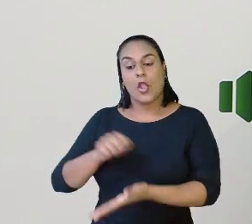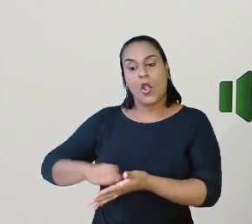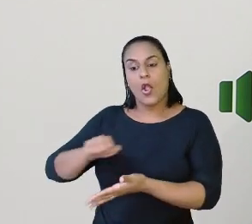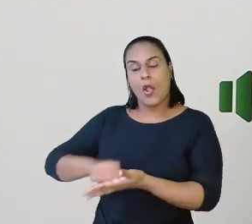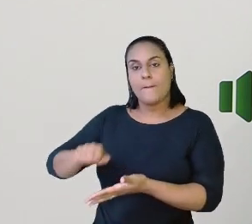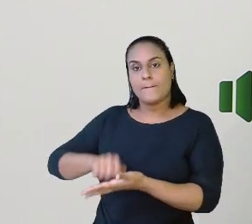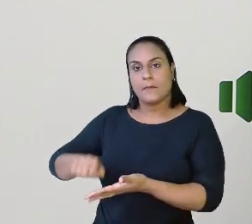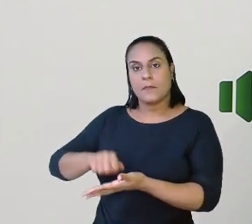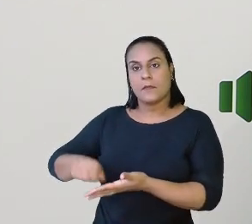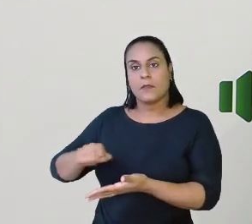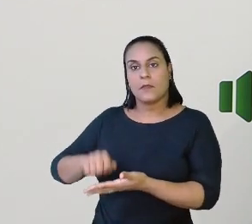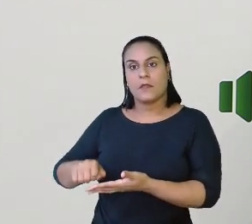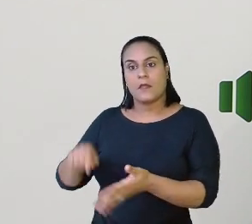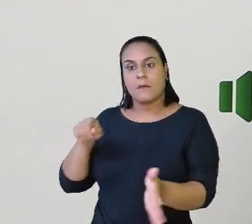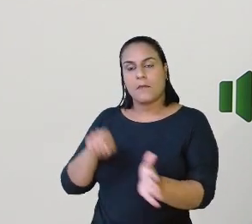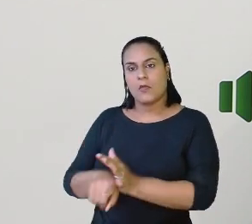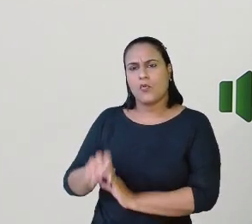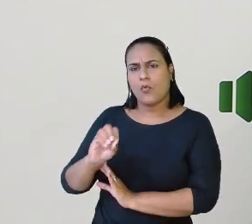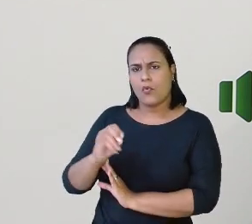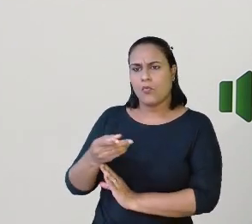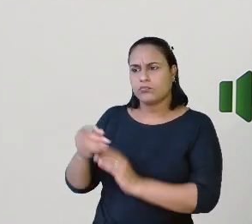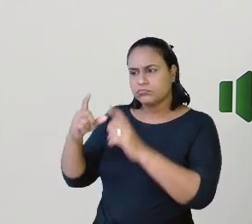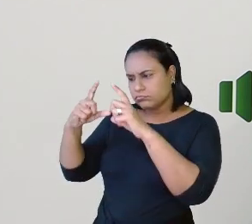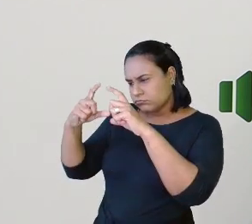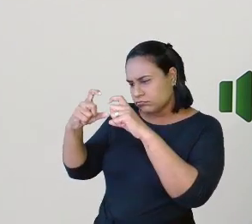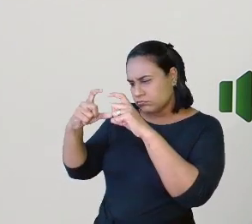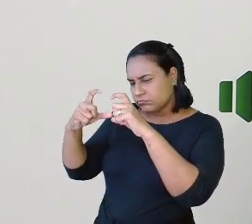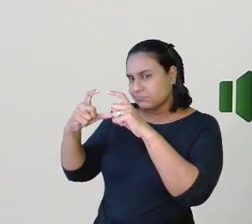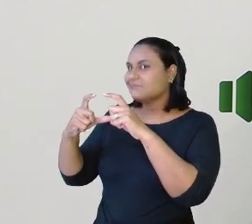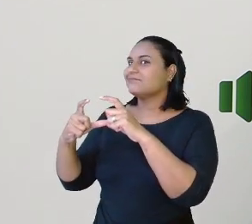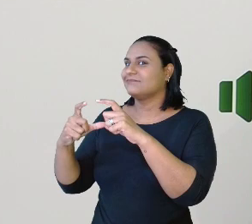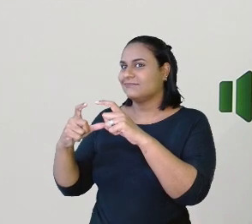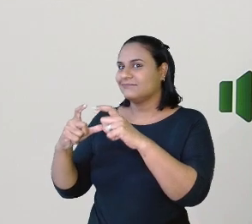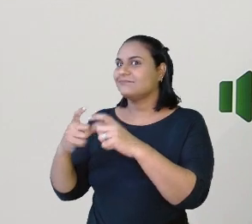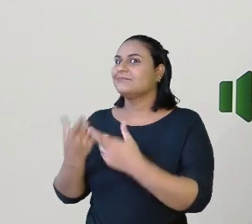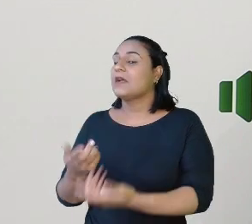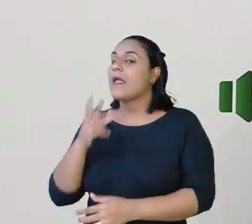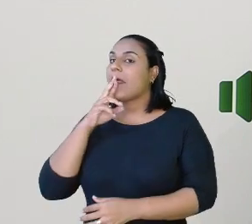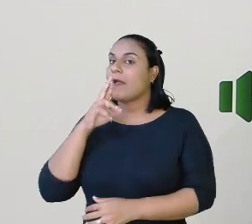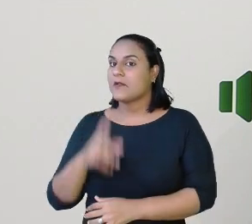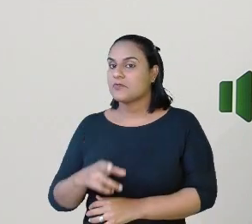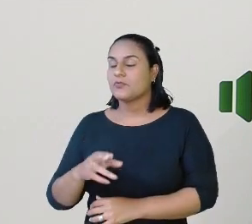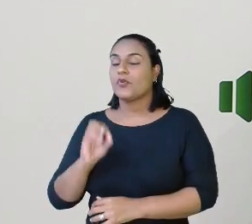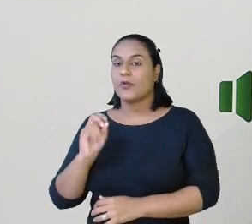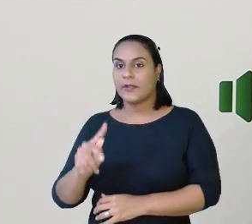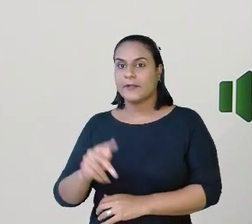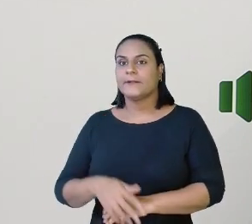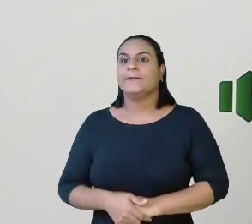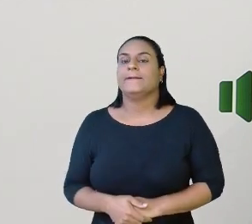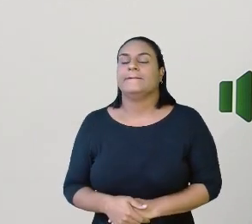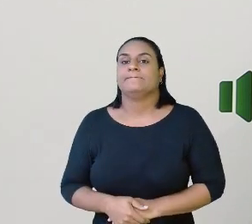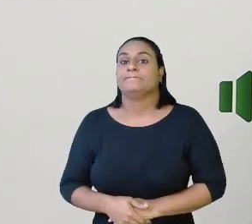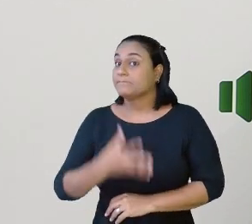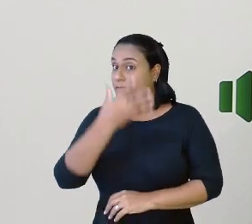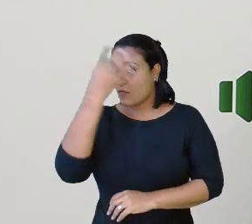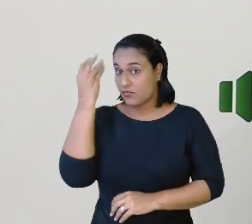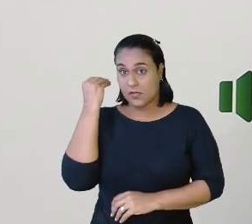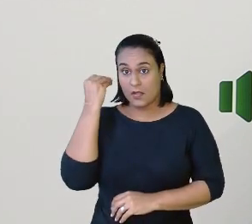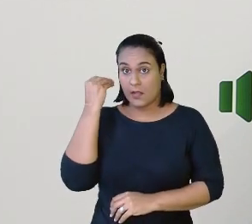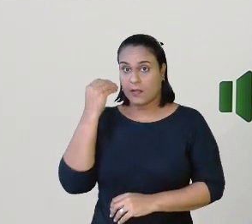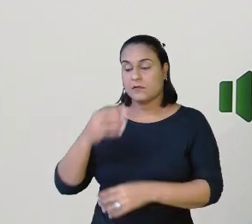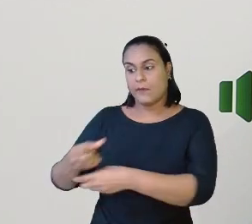aí a pergunta, se não, tira uma foto aí, ó, e responde. Não esquece